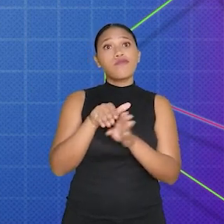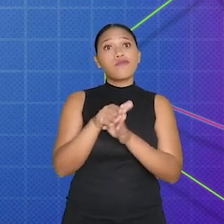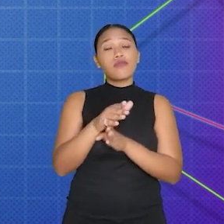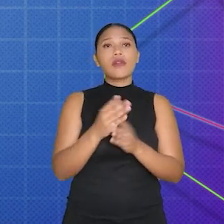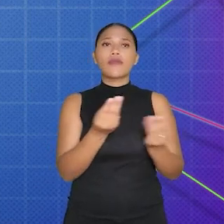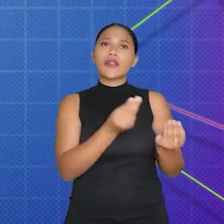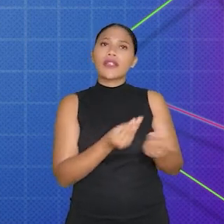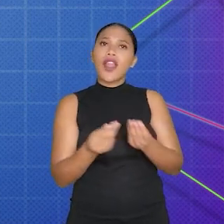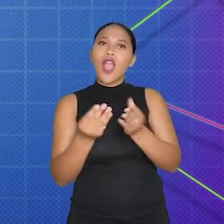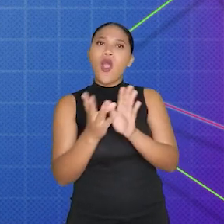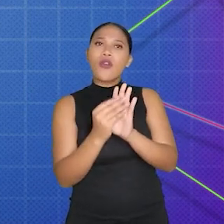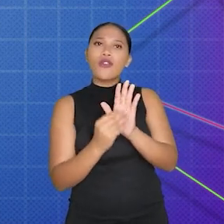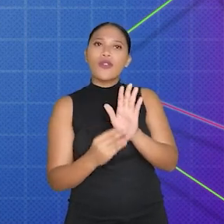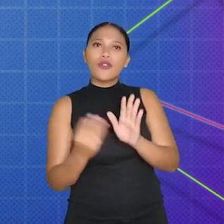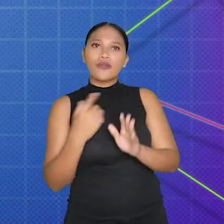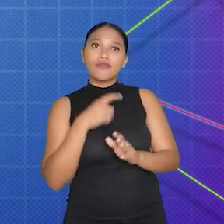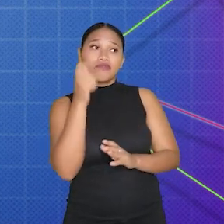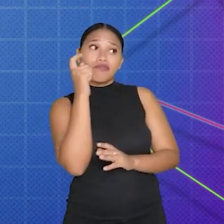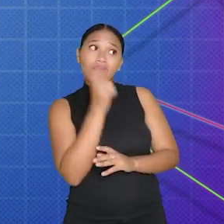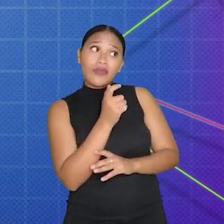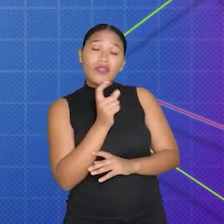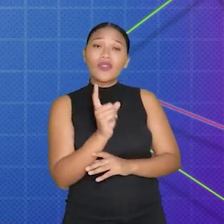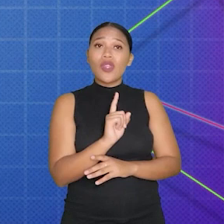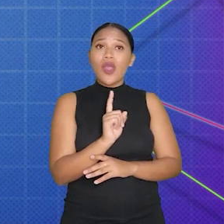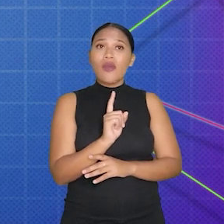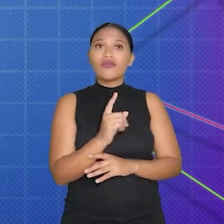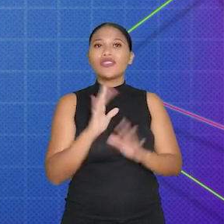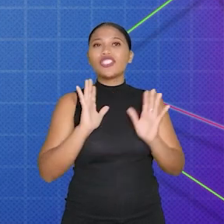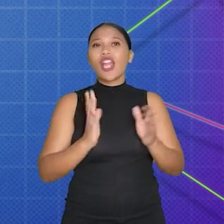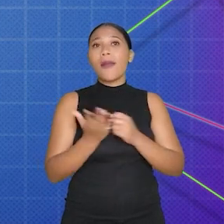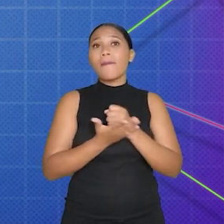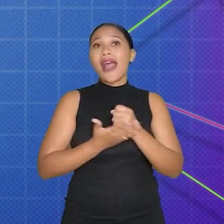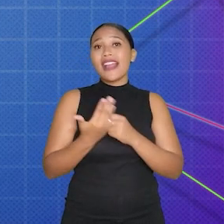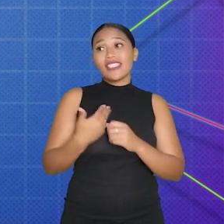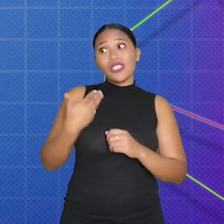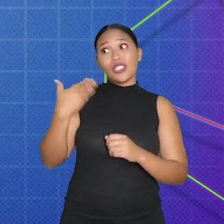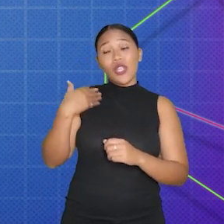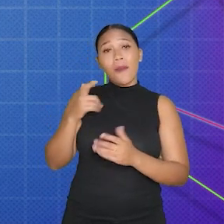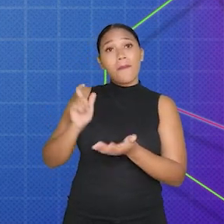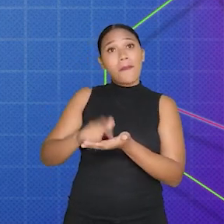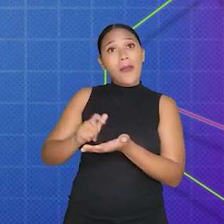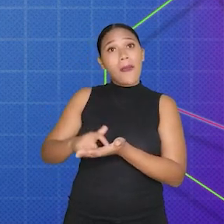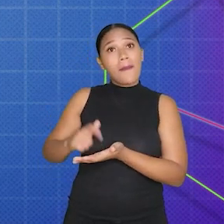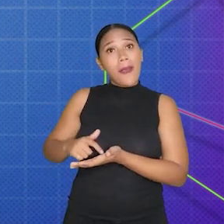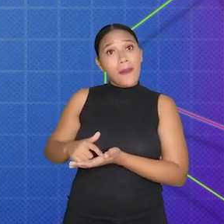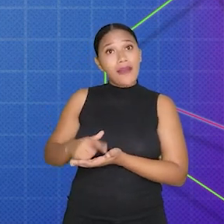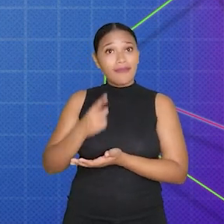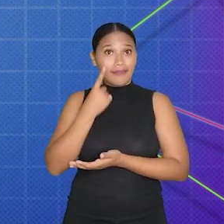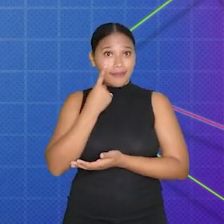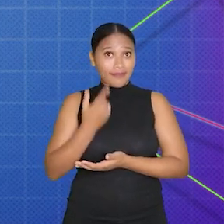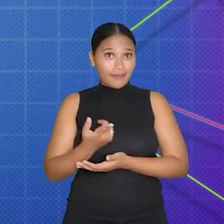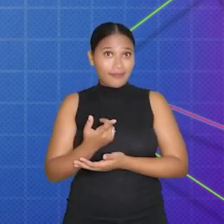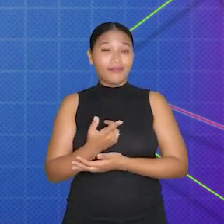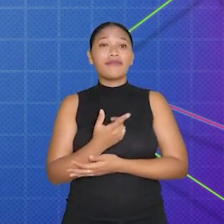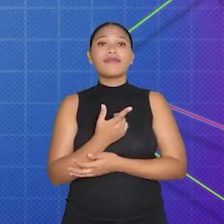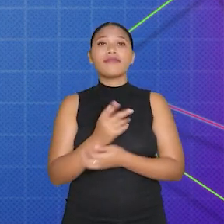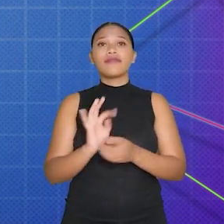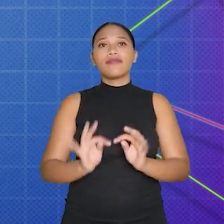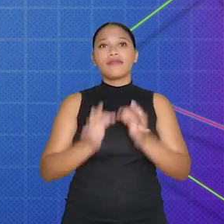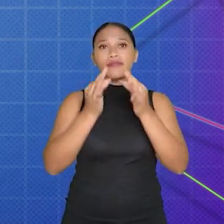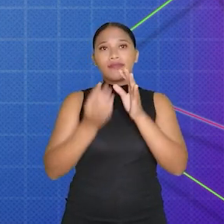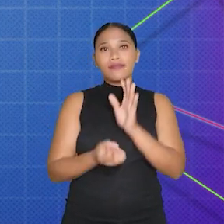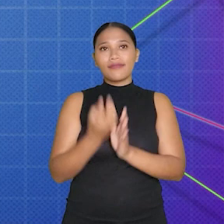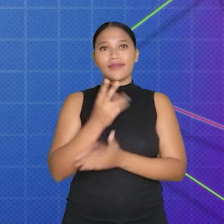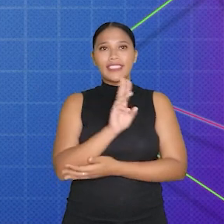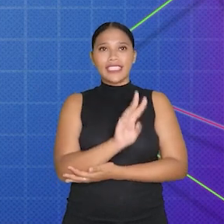algoritmos de recomendação para sugerir conteúdo que os usuários podem achar interessante, com base em seu histórico de navegação. As